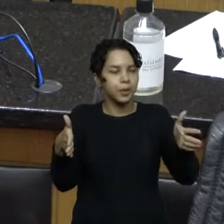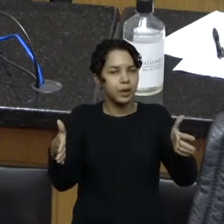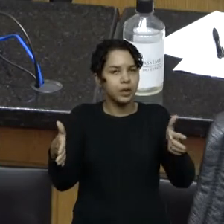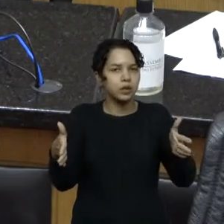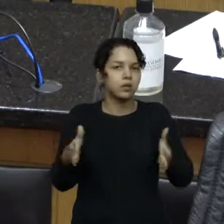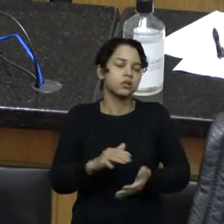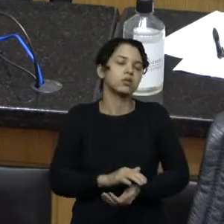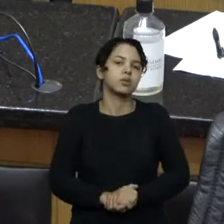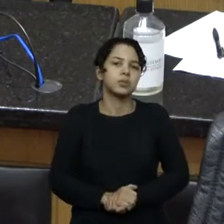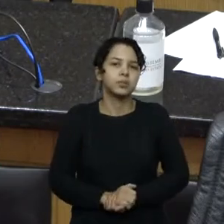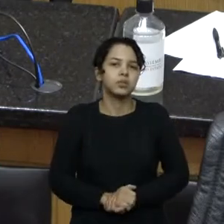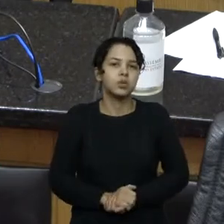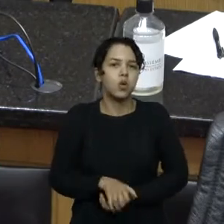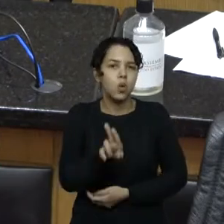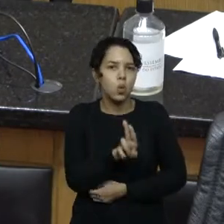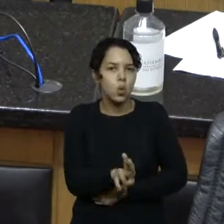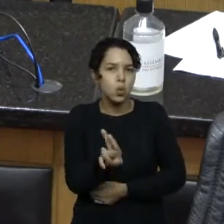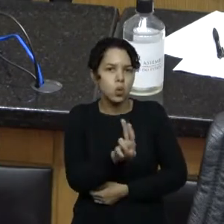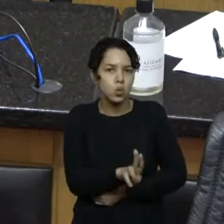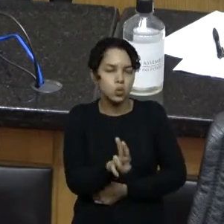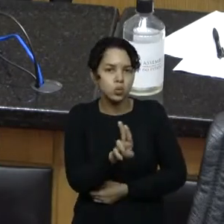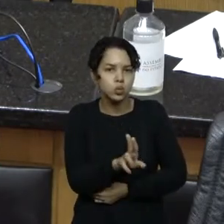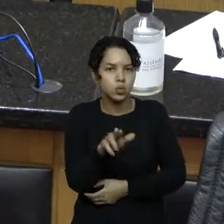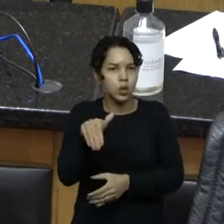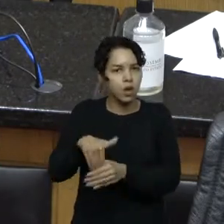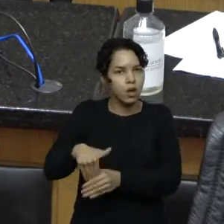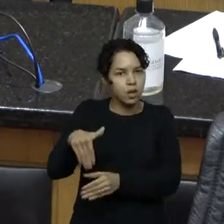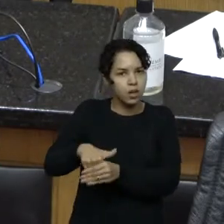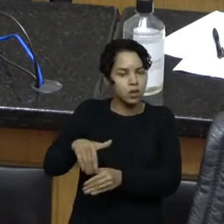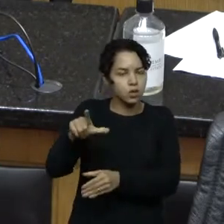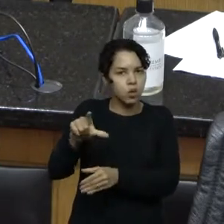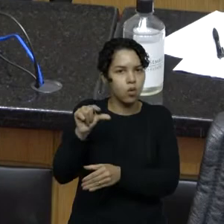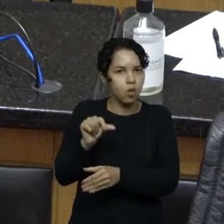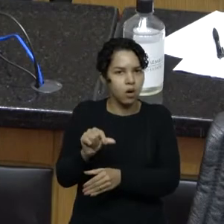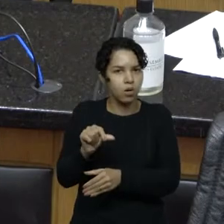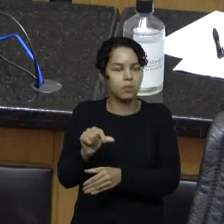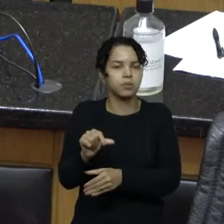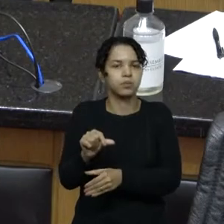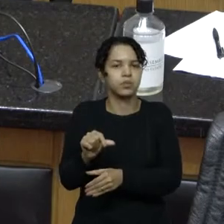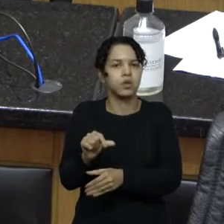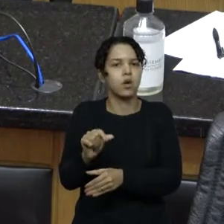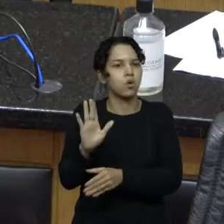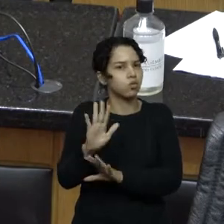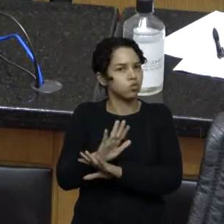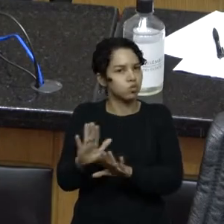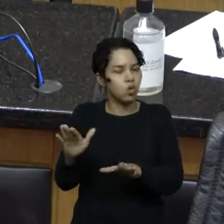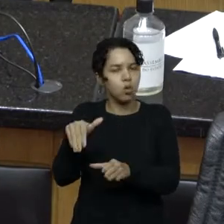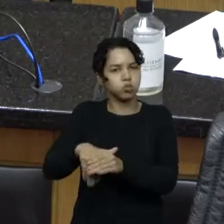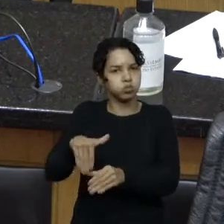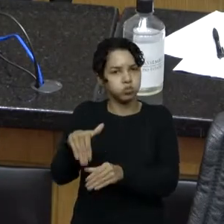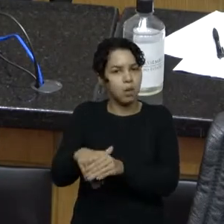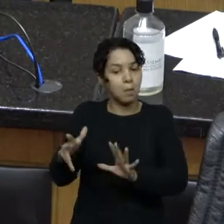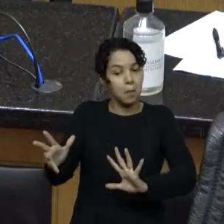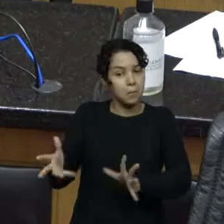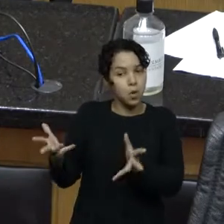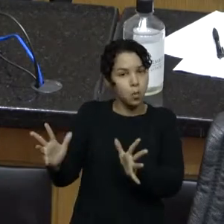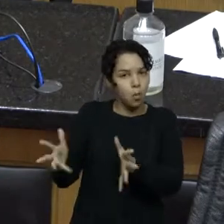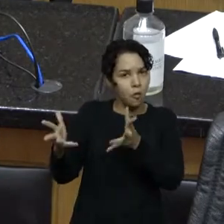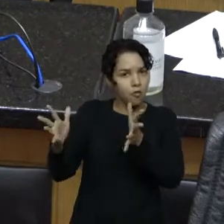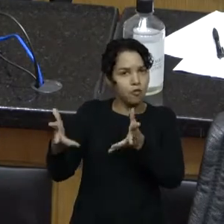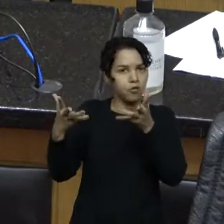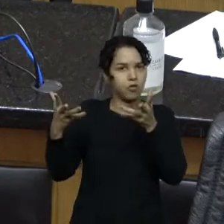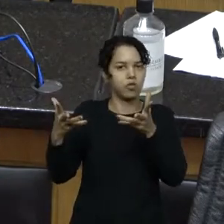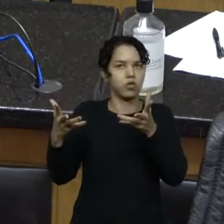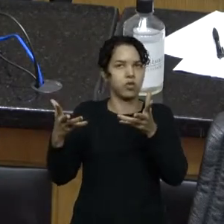que uso eleitoral absolutamente eleitoral para promover a imagem